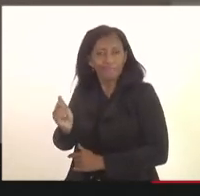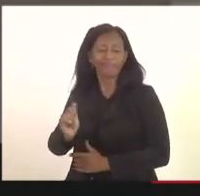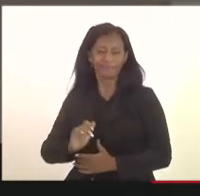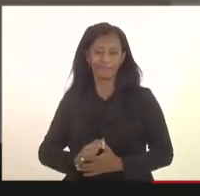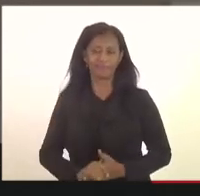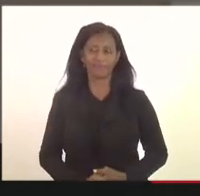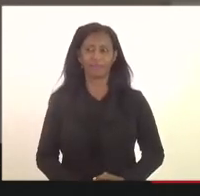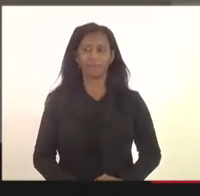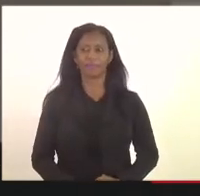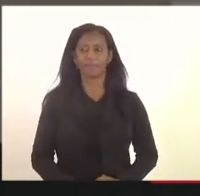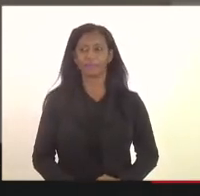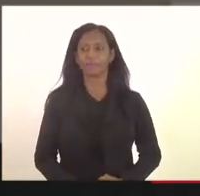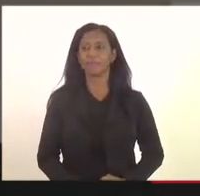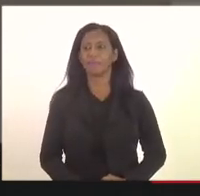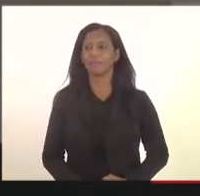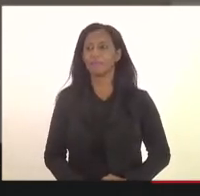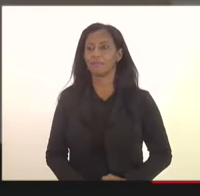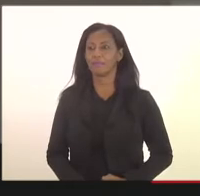ver.